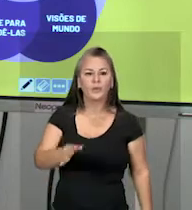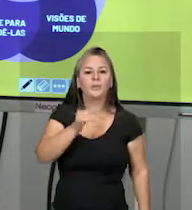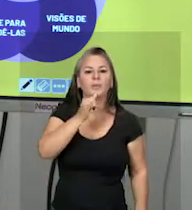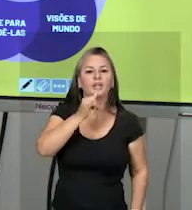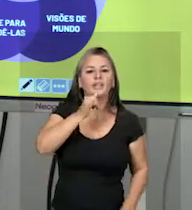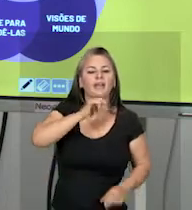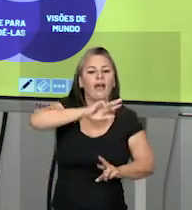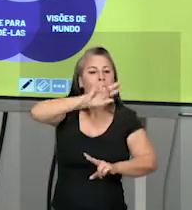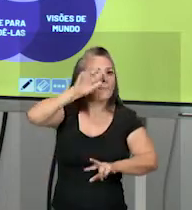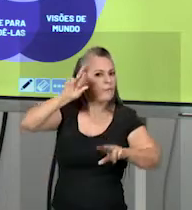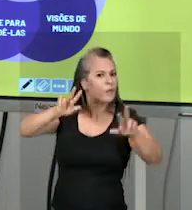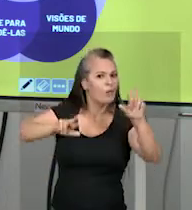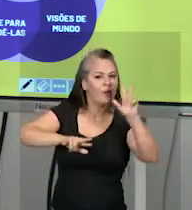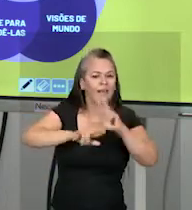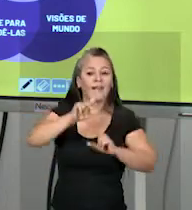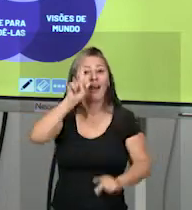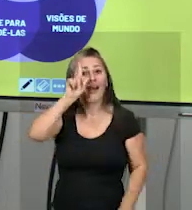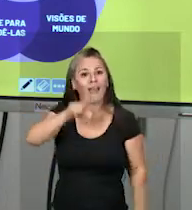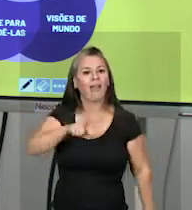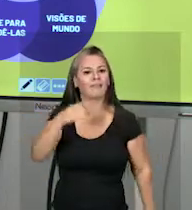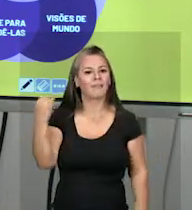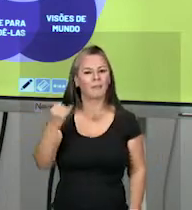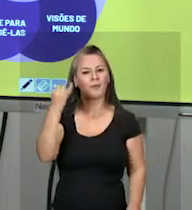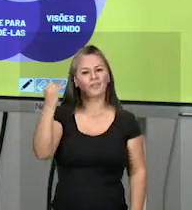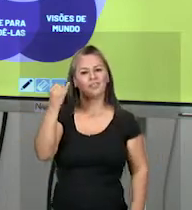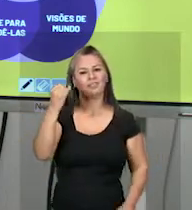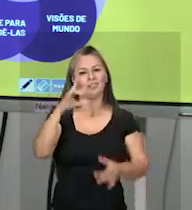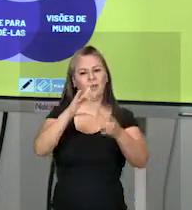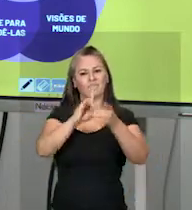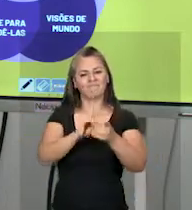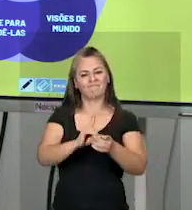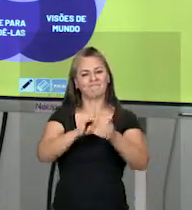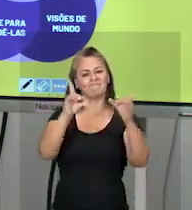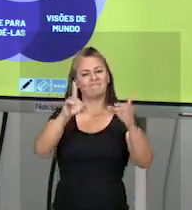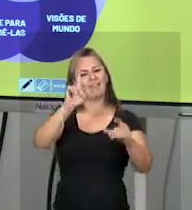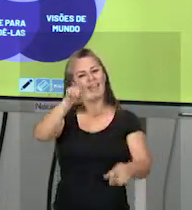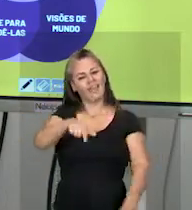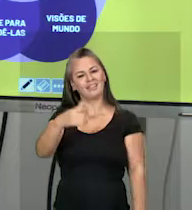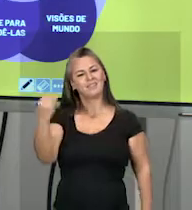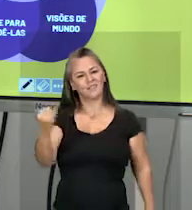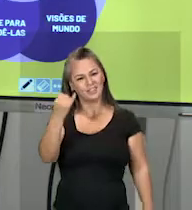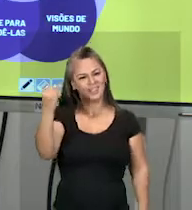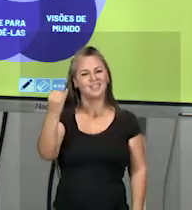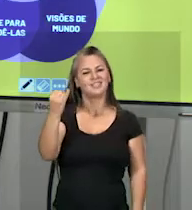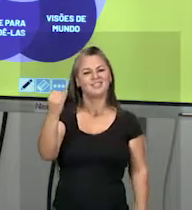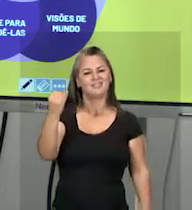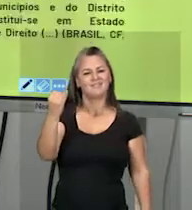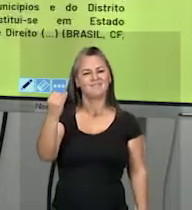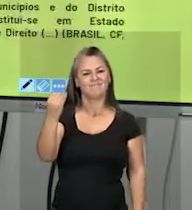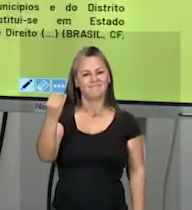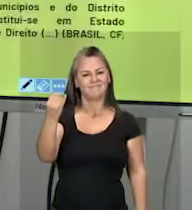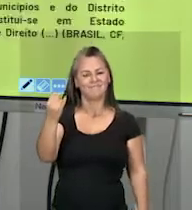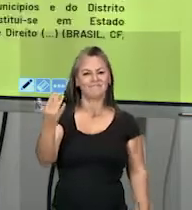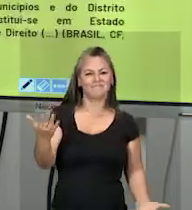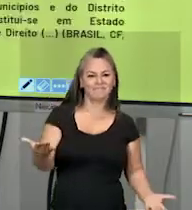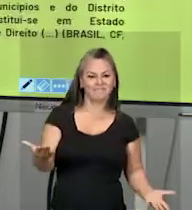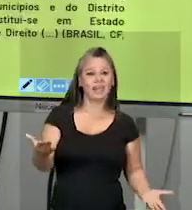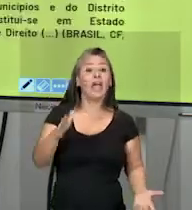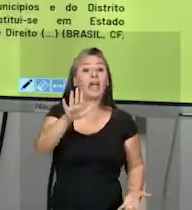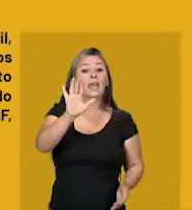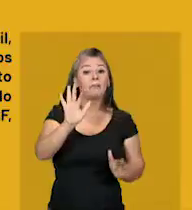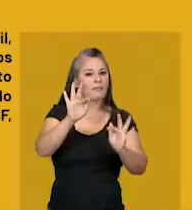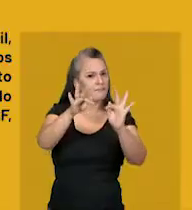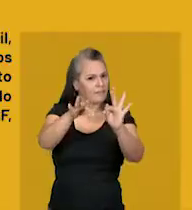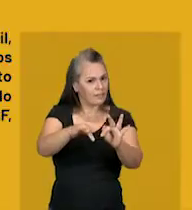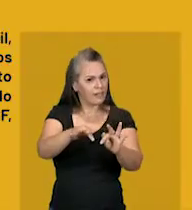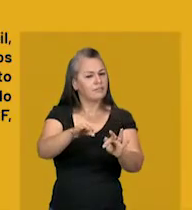Pluralidade é essencial para a democracia e, por isso, as ideologias são muito importantes para a nossa democracia. E só para finalizar,